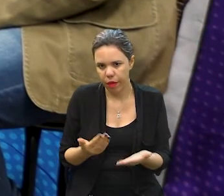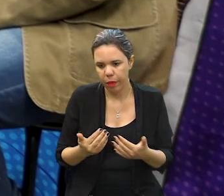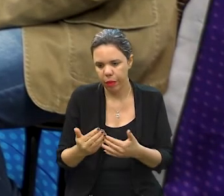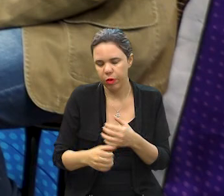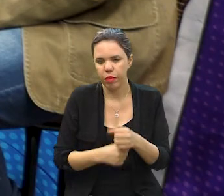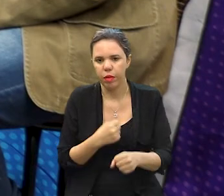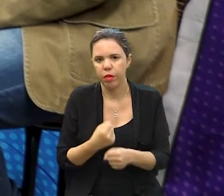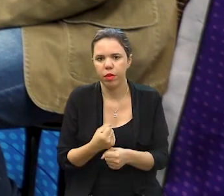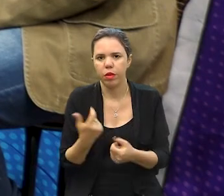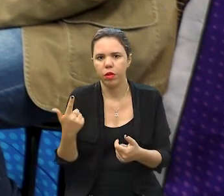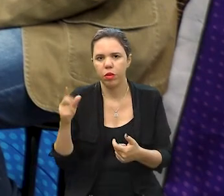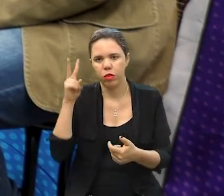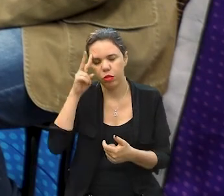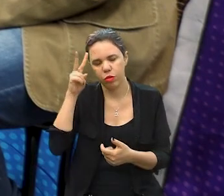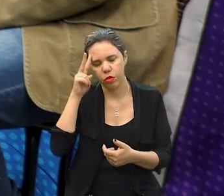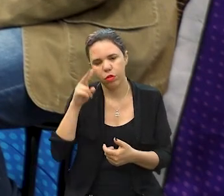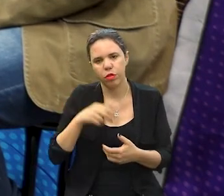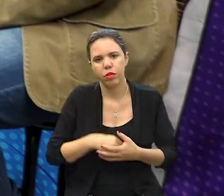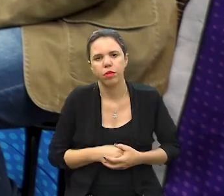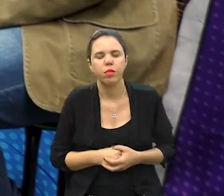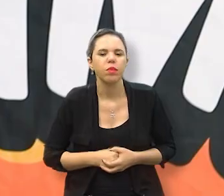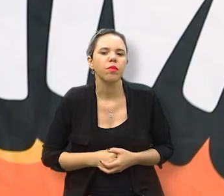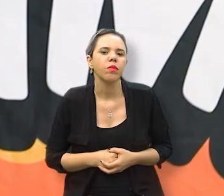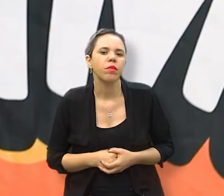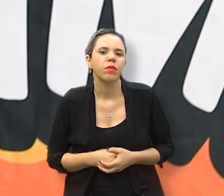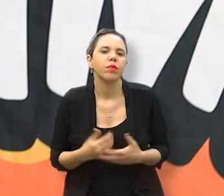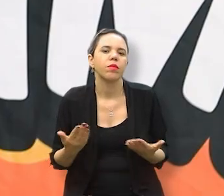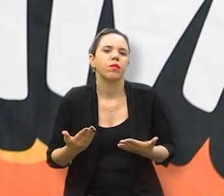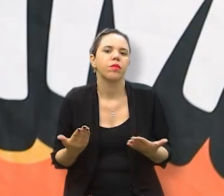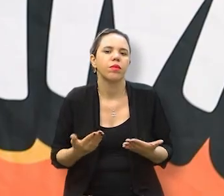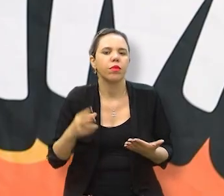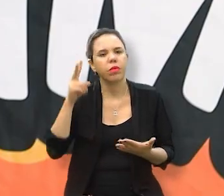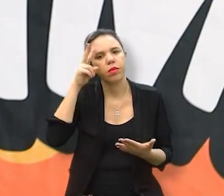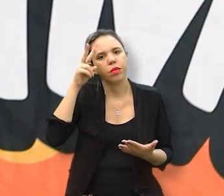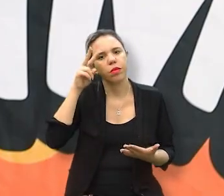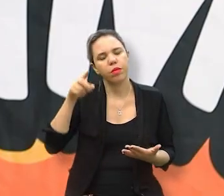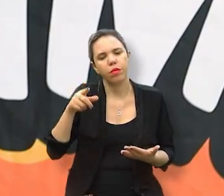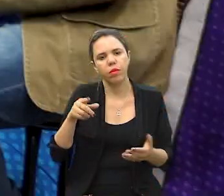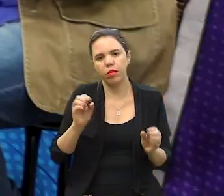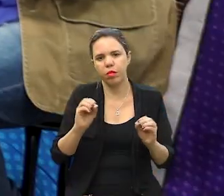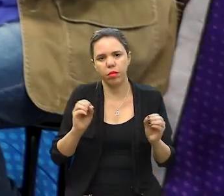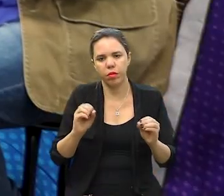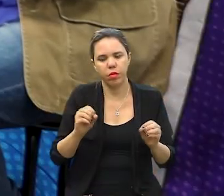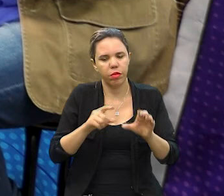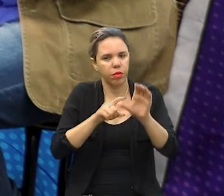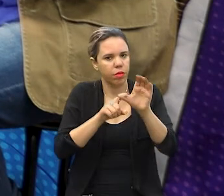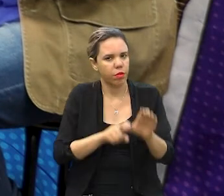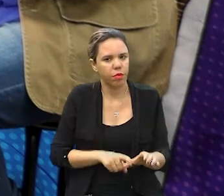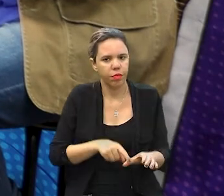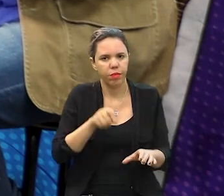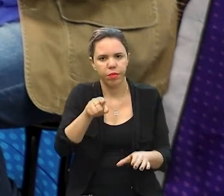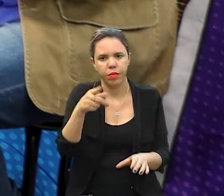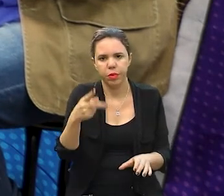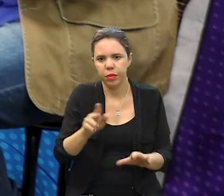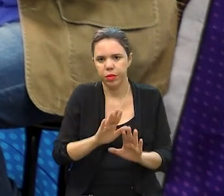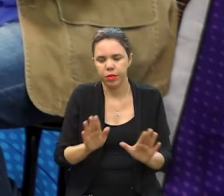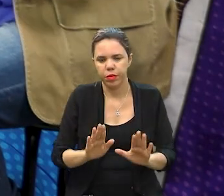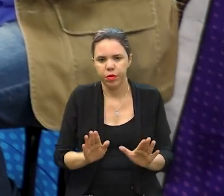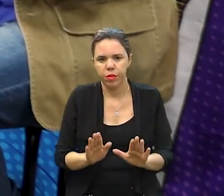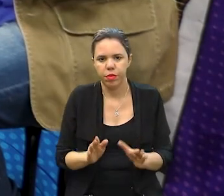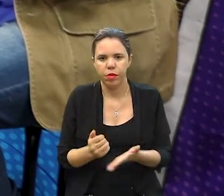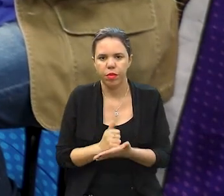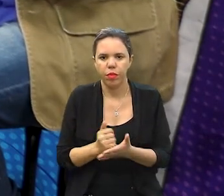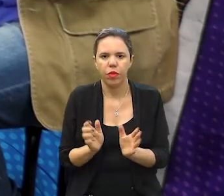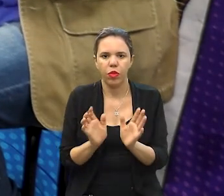vem algumas outras histórias em quadrinhos. Hoje, as histórias, elas não mais dependem de vocês jogarem